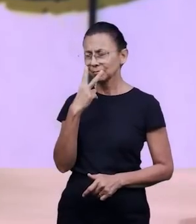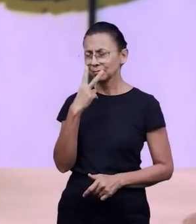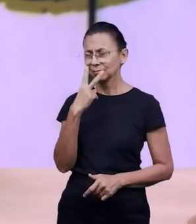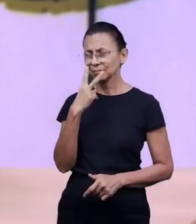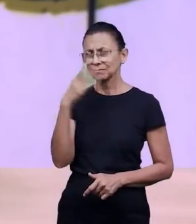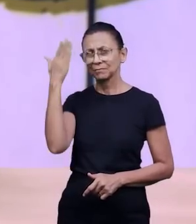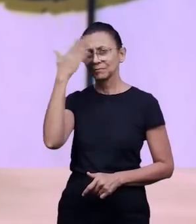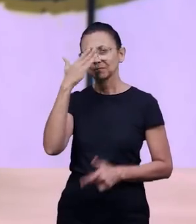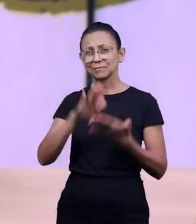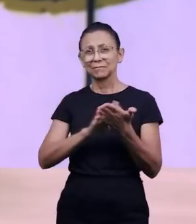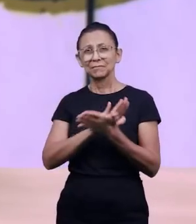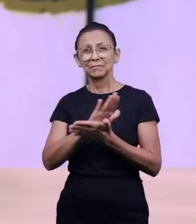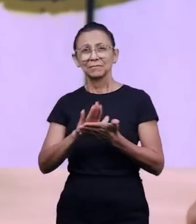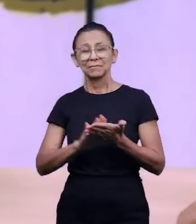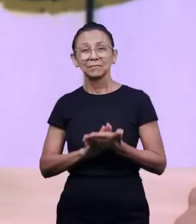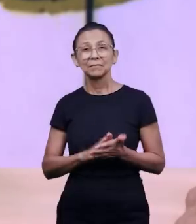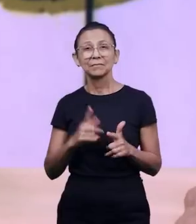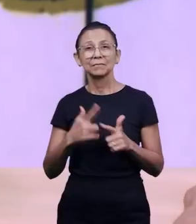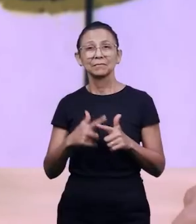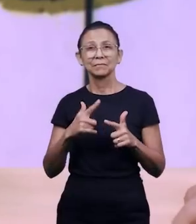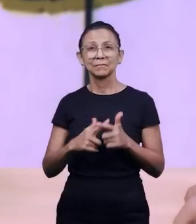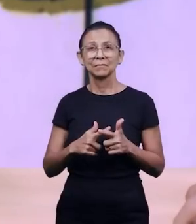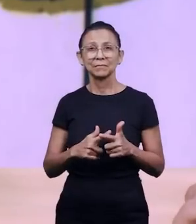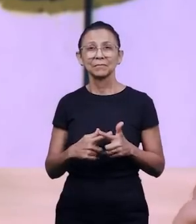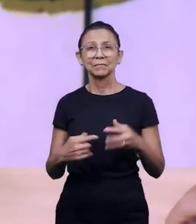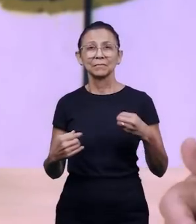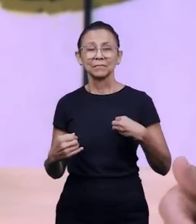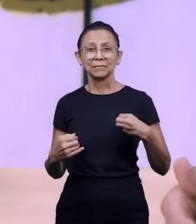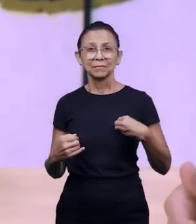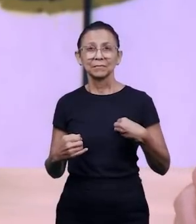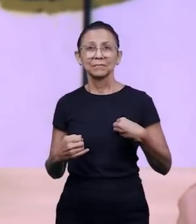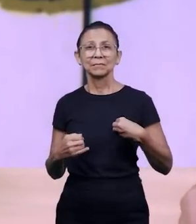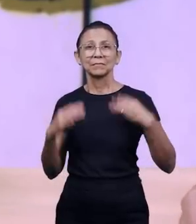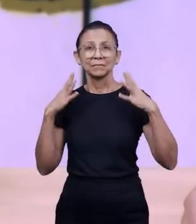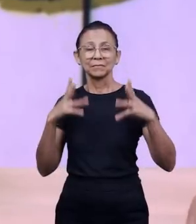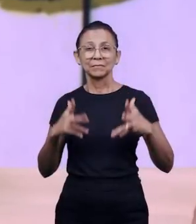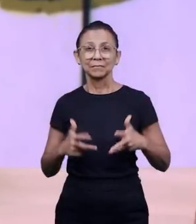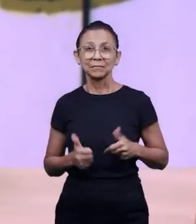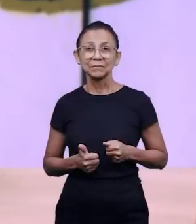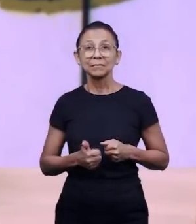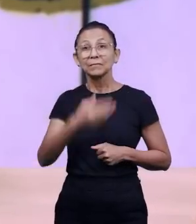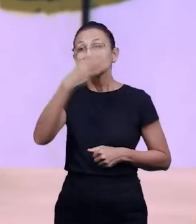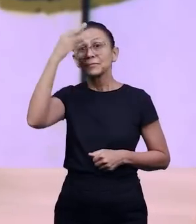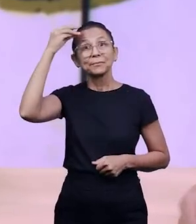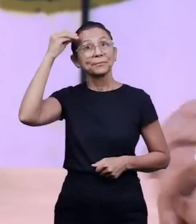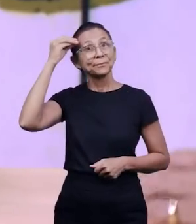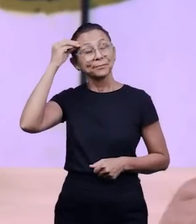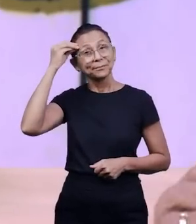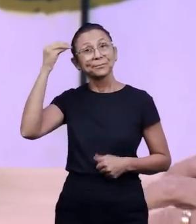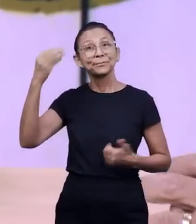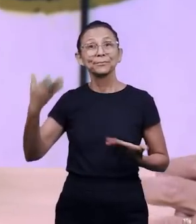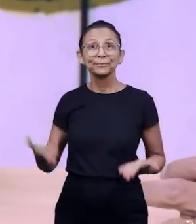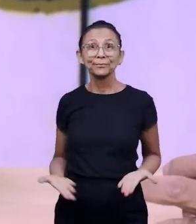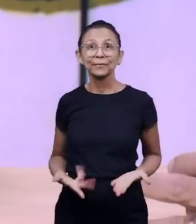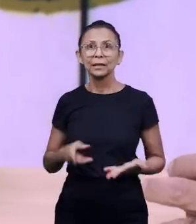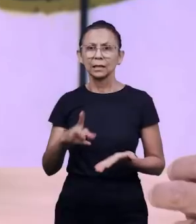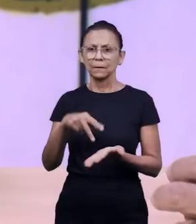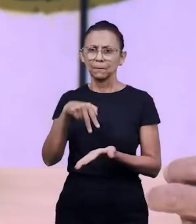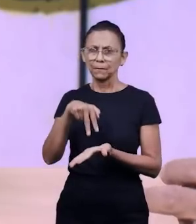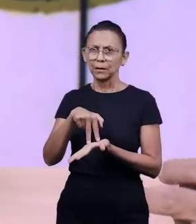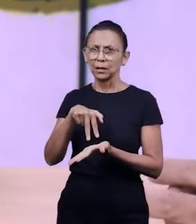para essa edição do programa, que está na segunda epístola do apóstolo Pedro, no capítulo 1, versos 9 e 10, que diz o seguinte: